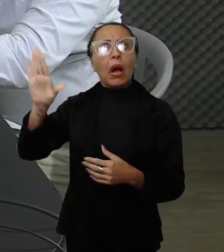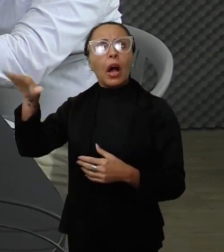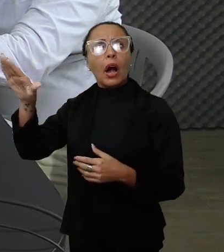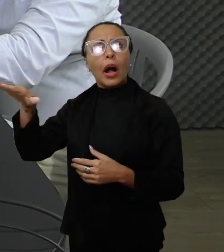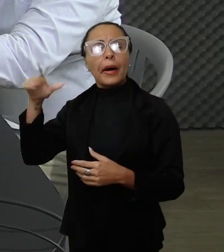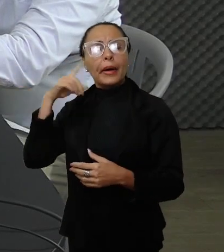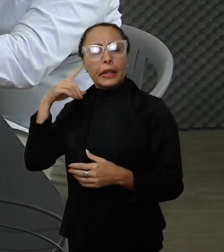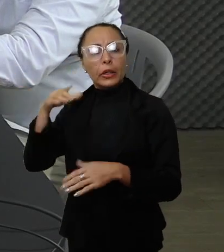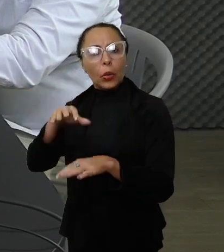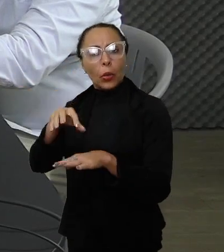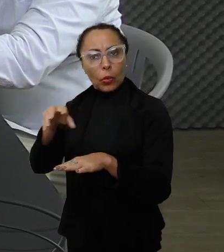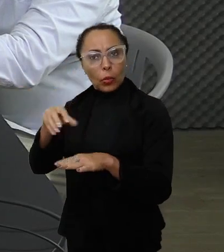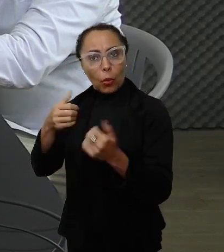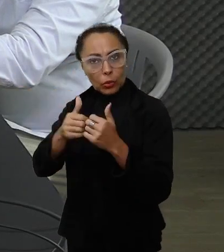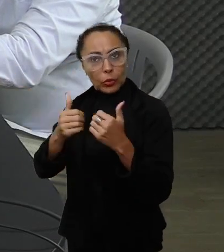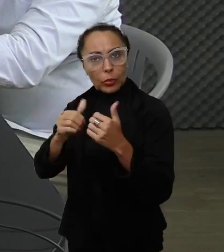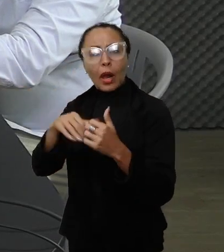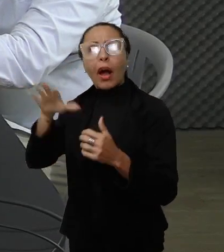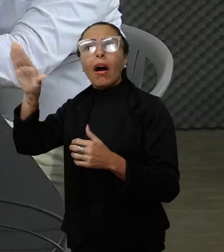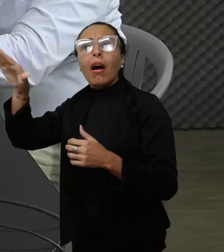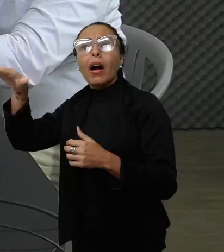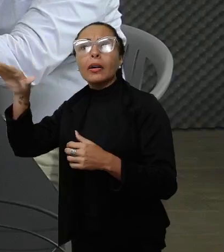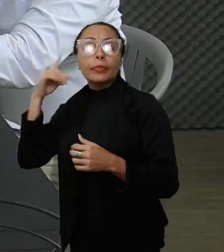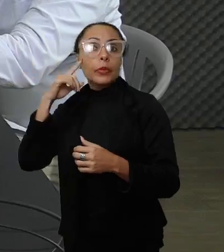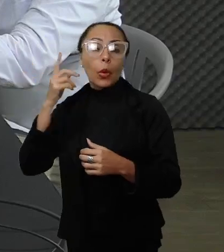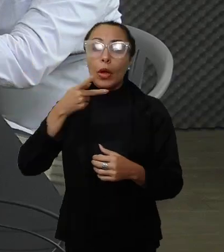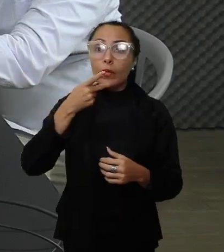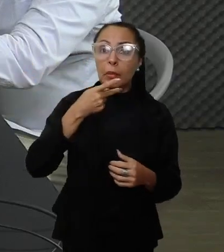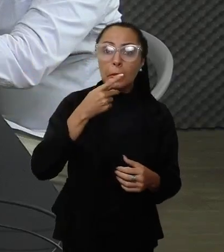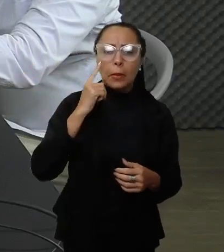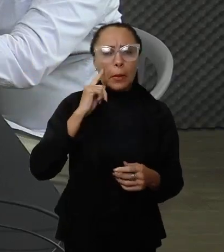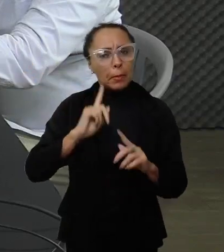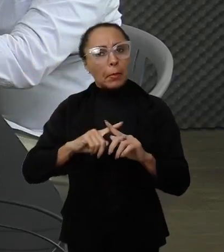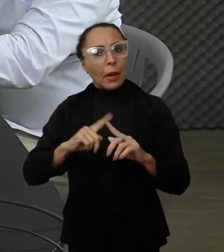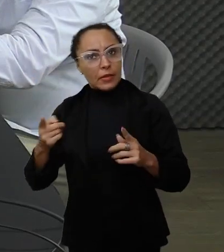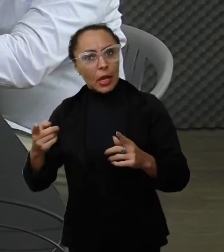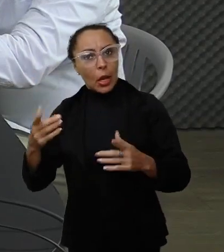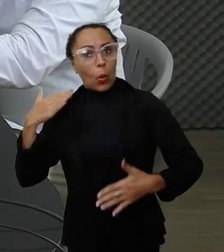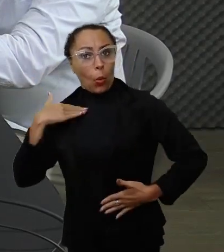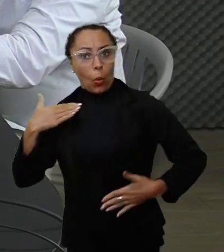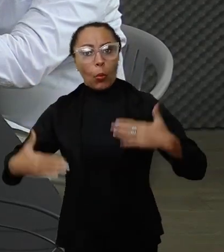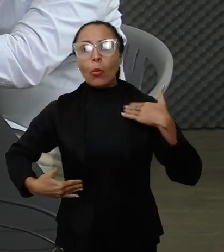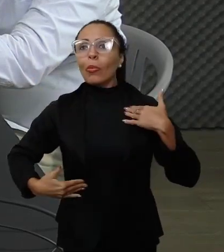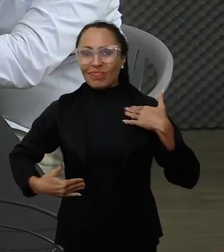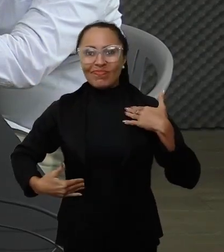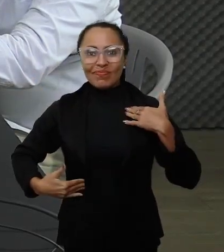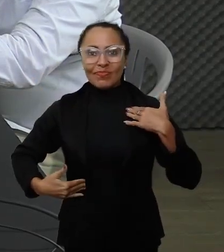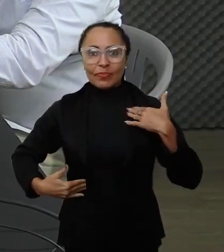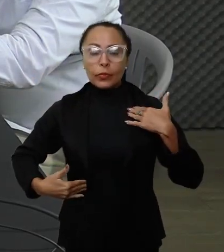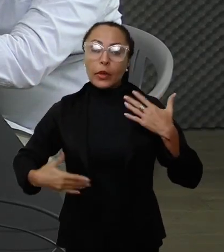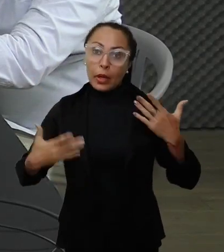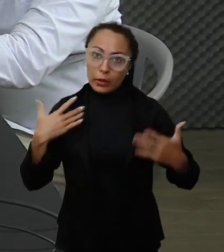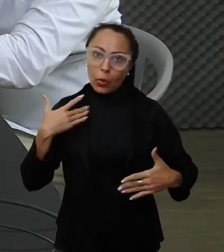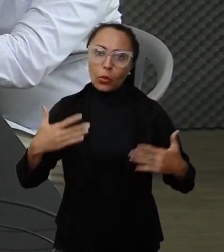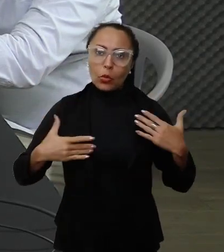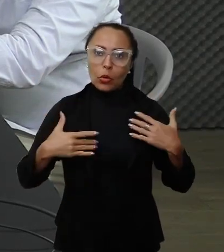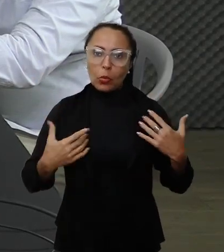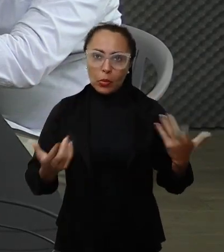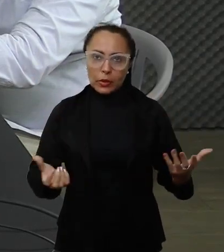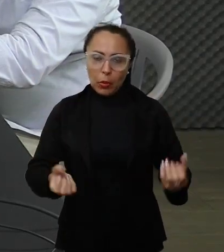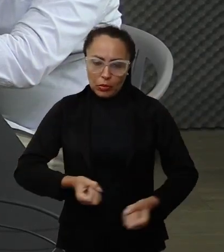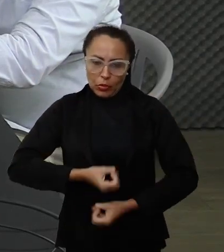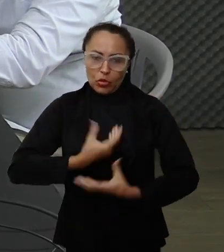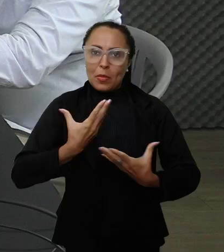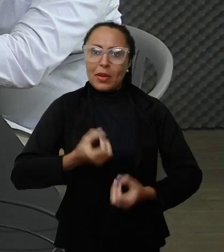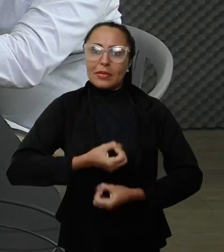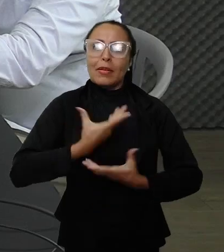comunicando, Sim. não é verbalmente, mas é o corpo, né? Ele fala, né? A sua expressão corporal, quem